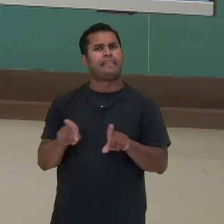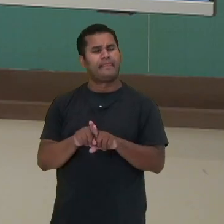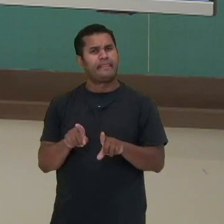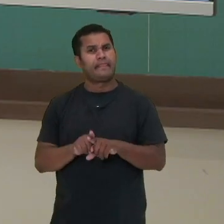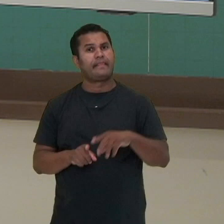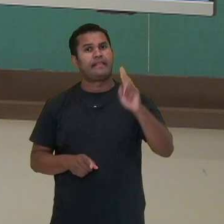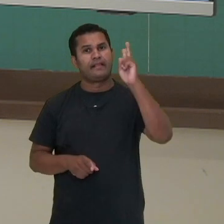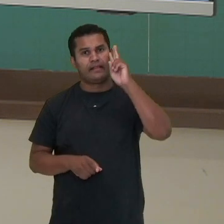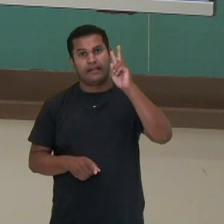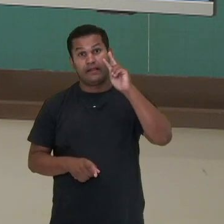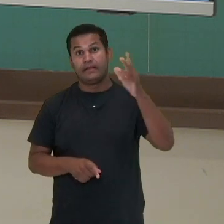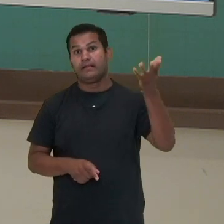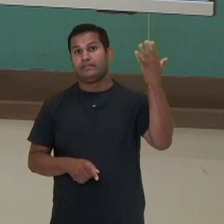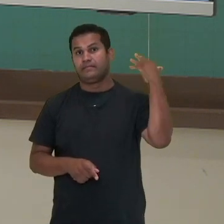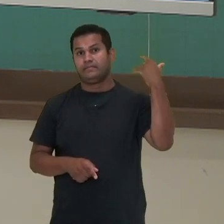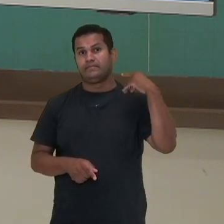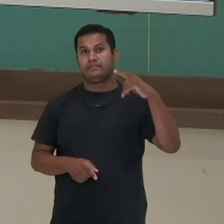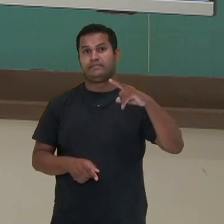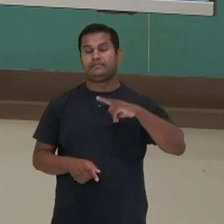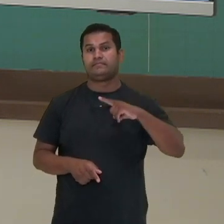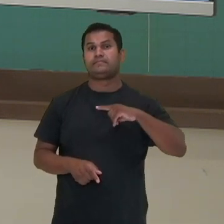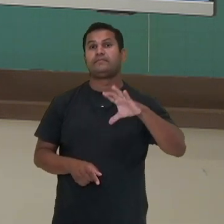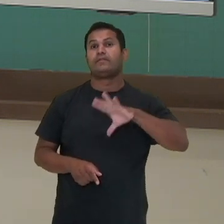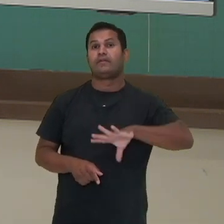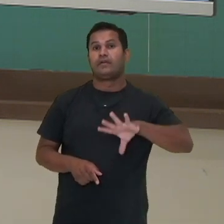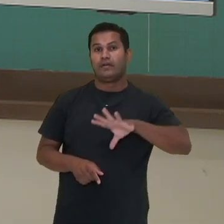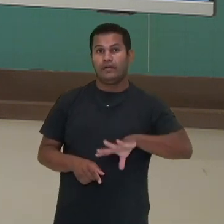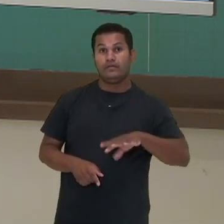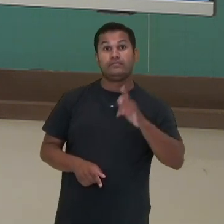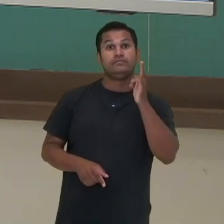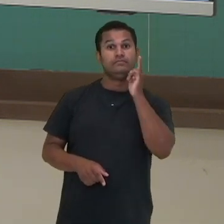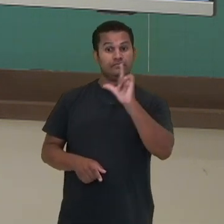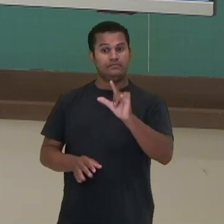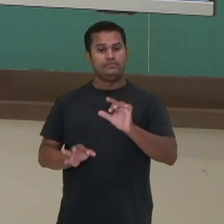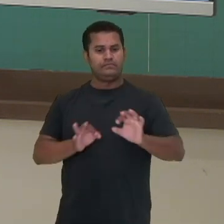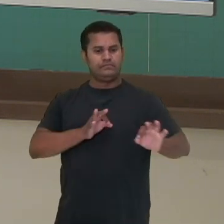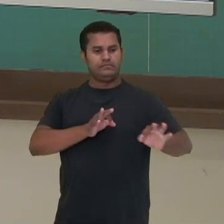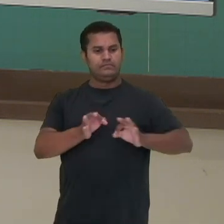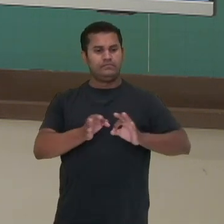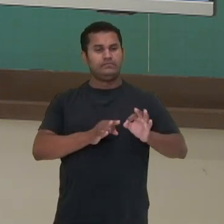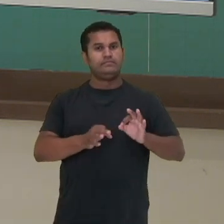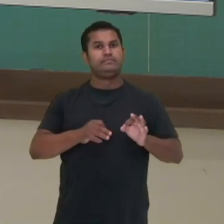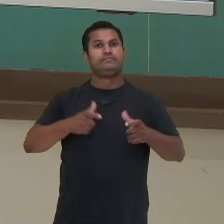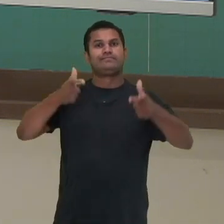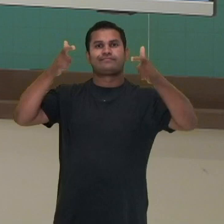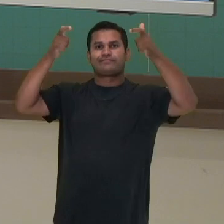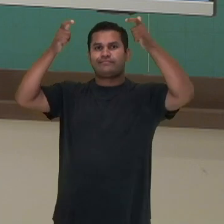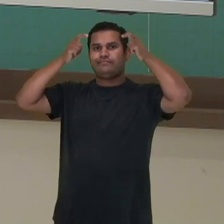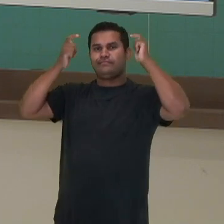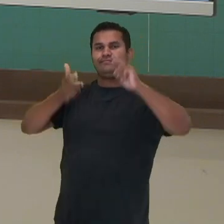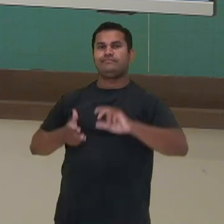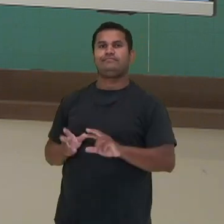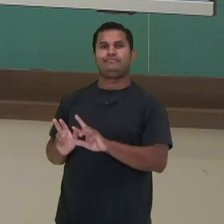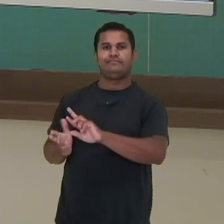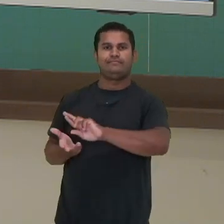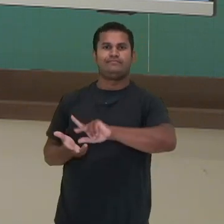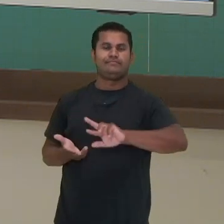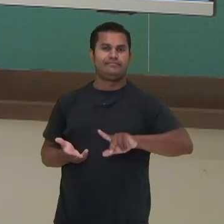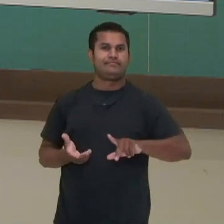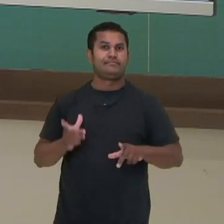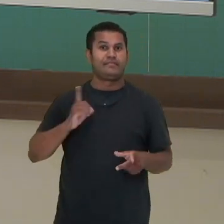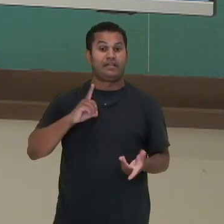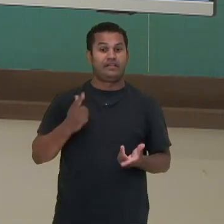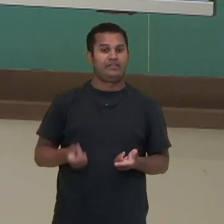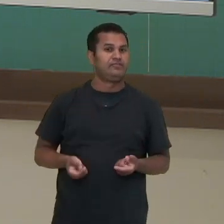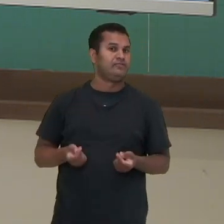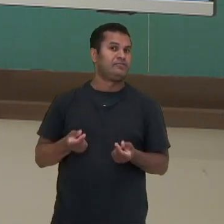atrás que os portugueses conseguiram organizar sua monarquia para então ter condições financeiras